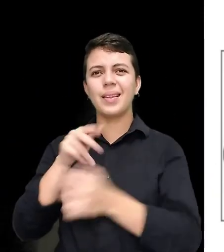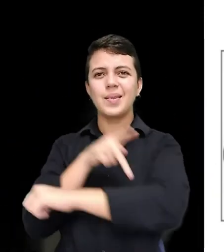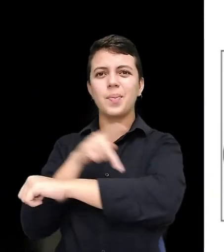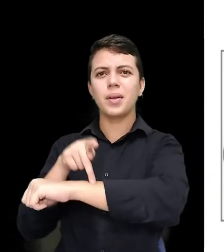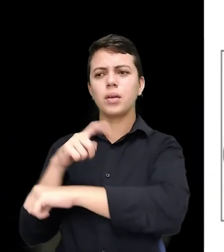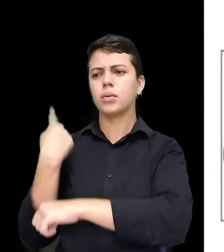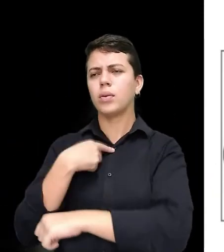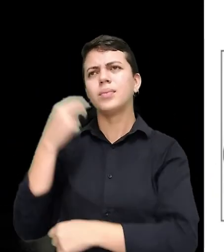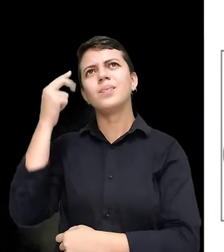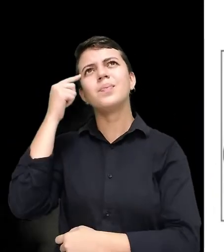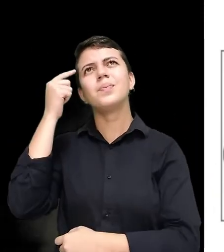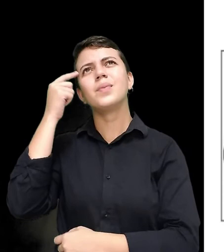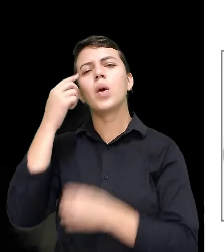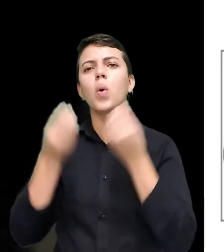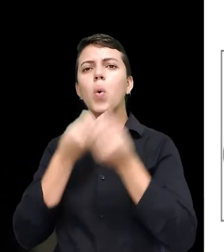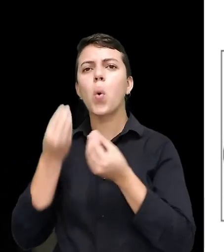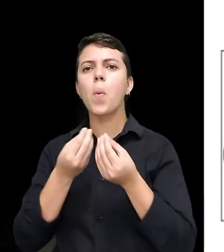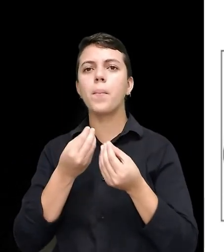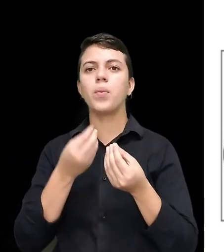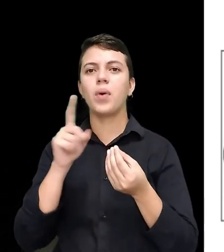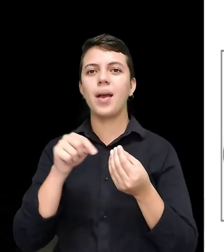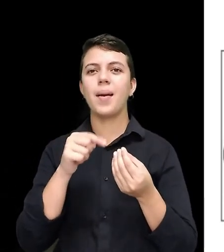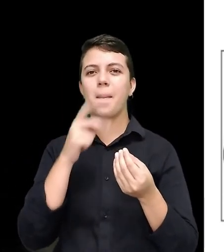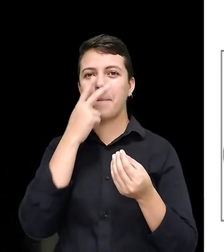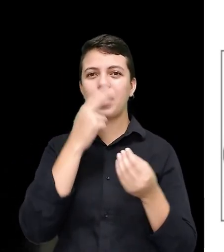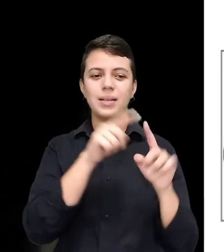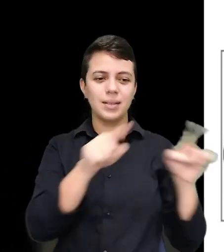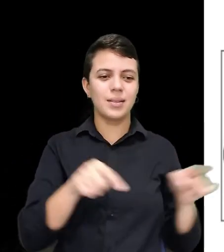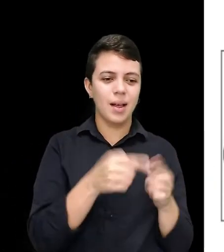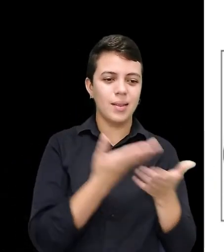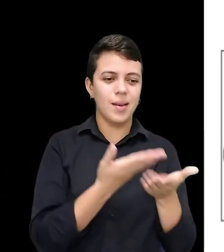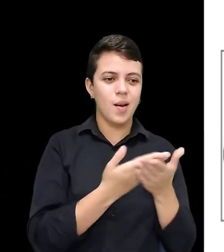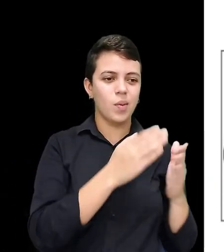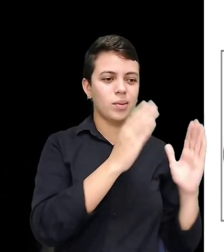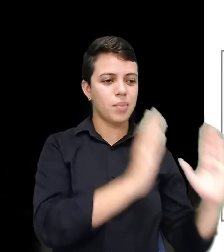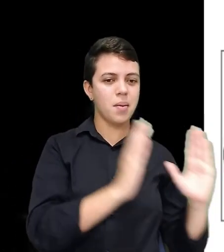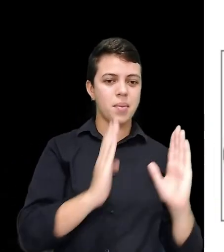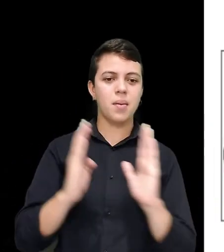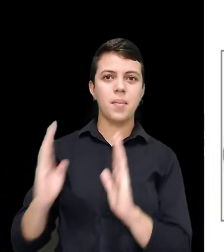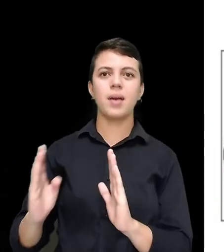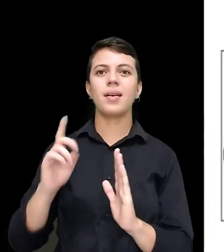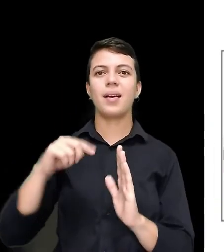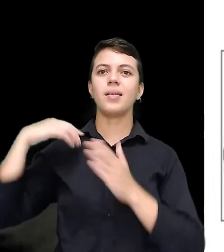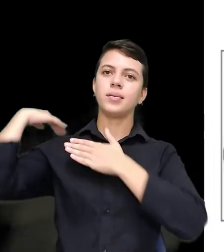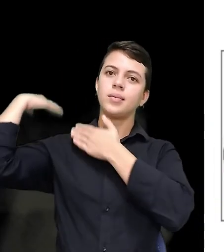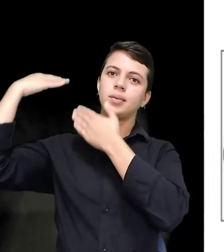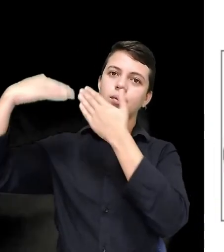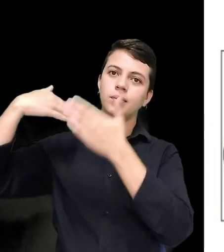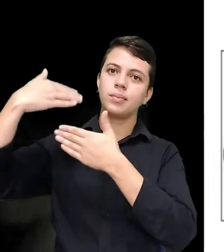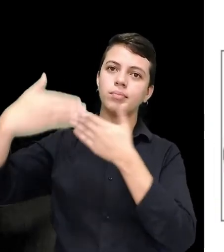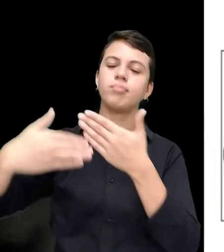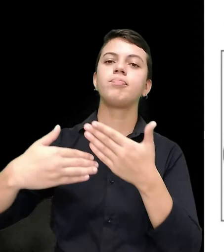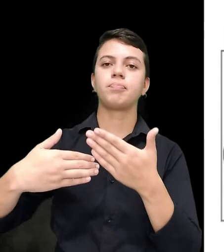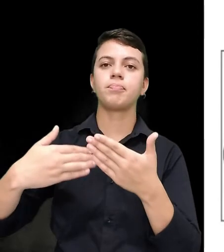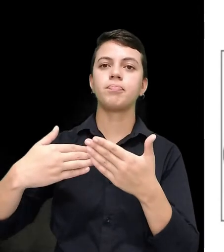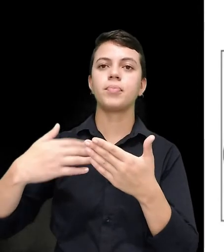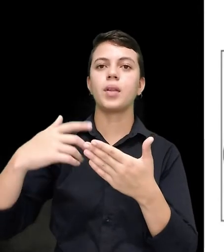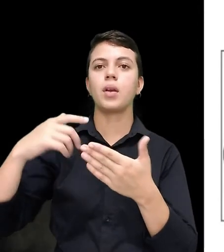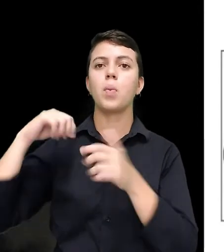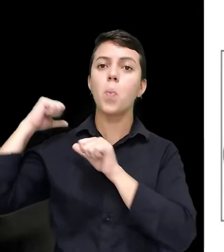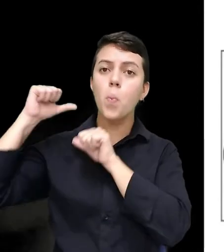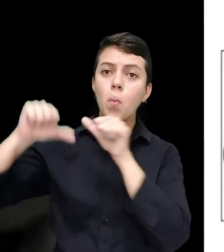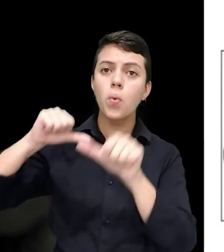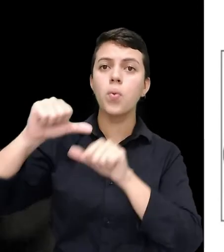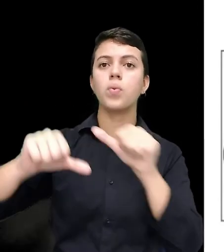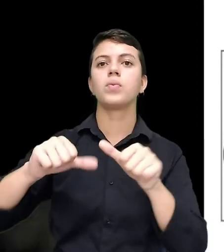podemos perceber como essa organização didática do ensino, ela evolui ao longo do tempo. E não é